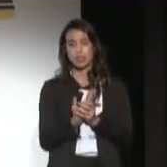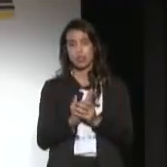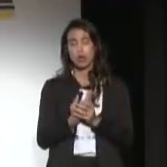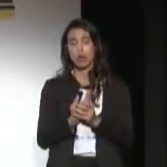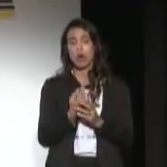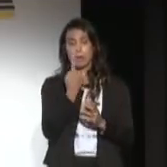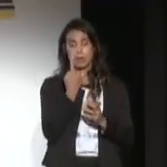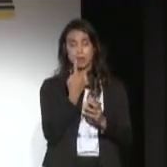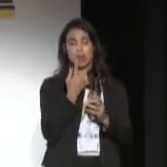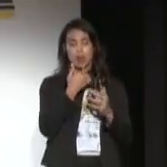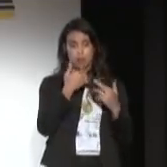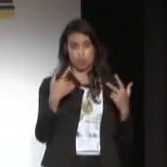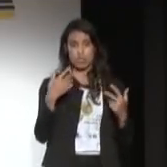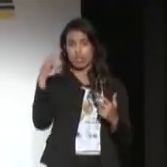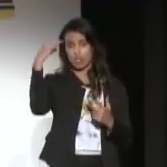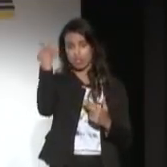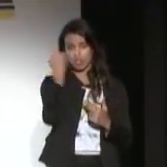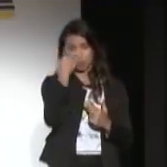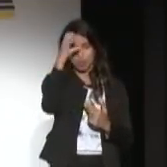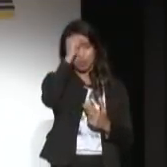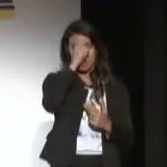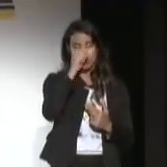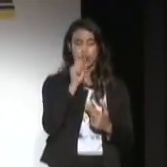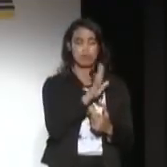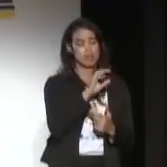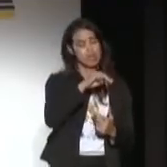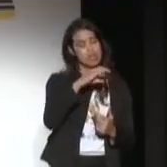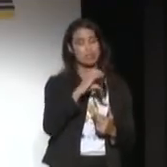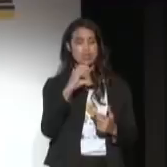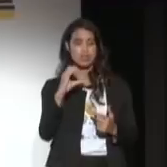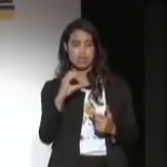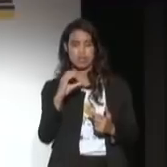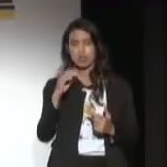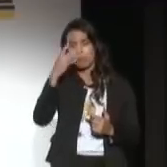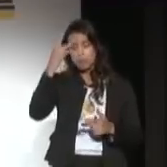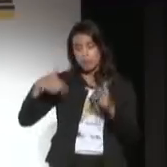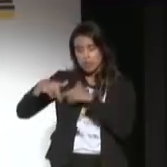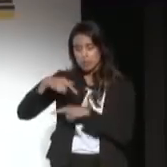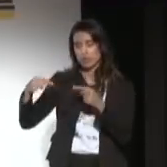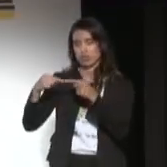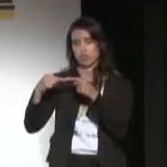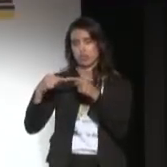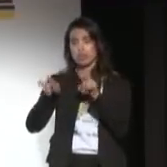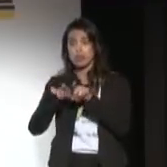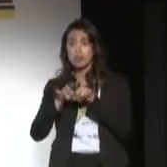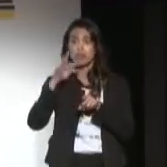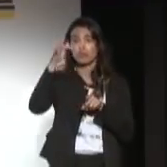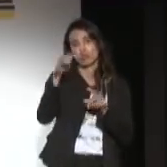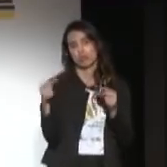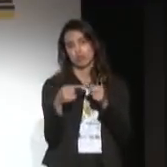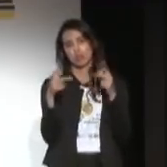Chapada é que não dá para falar de BNCC sem falar de gente, sem falar de futuro. Tá?